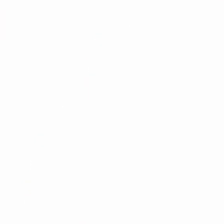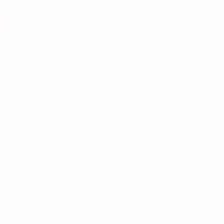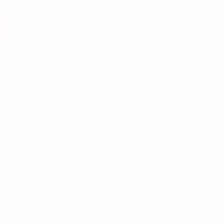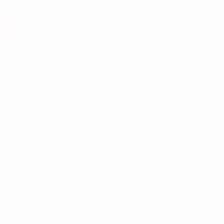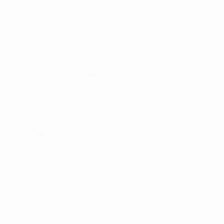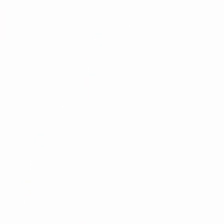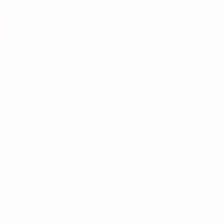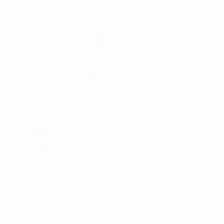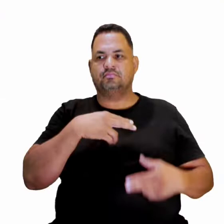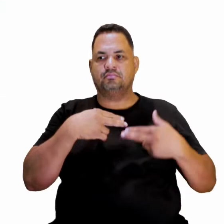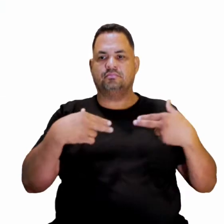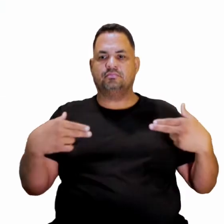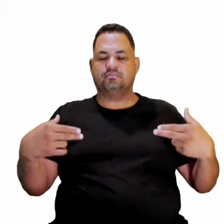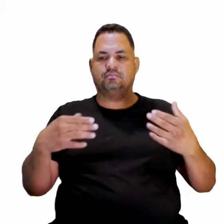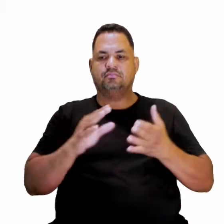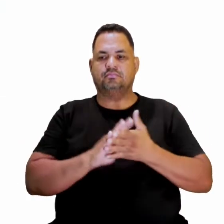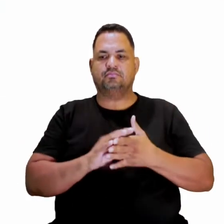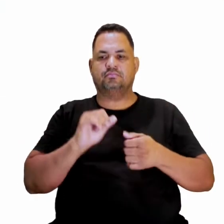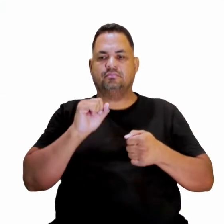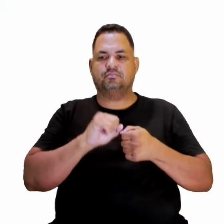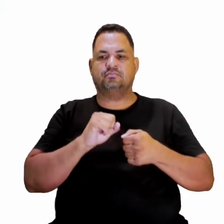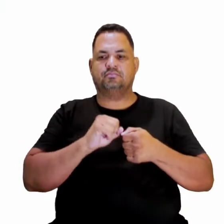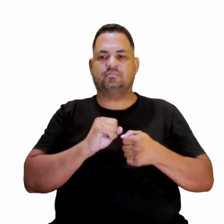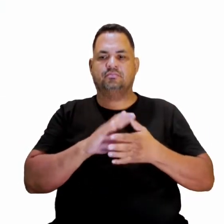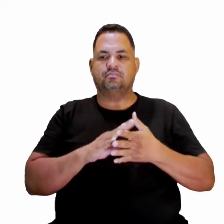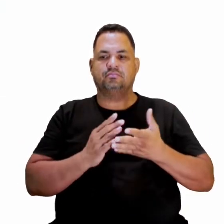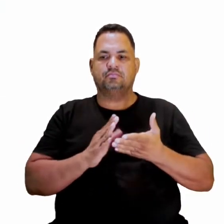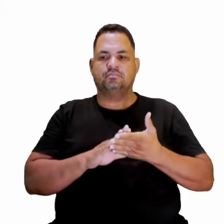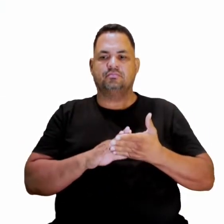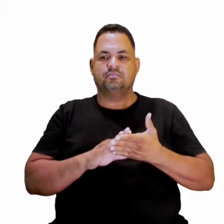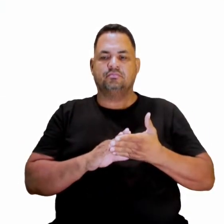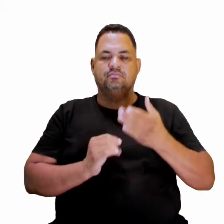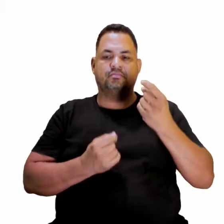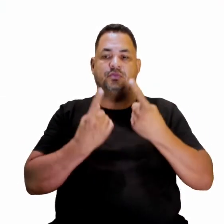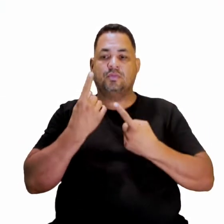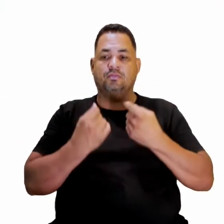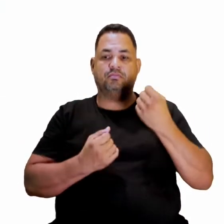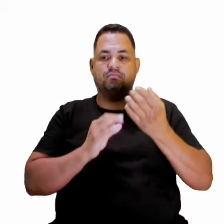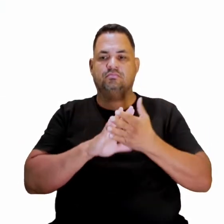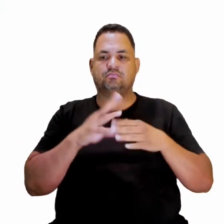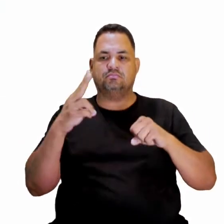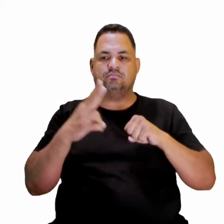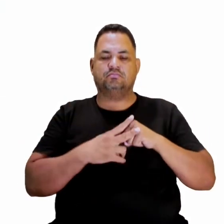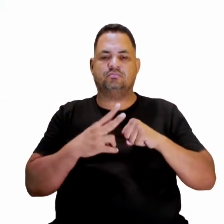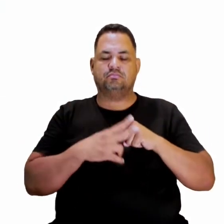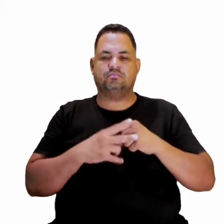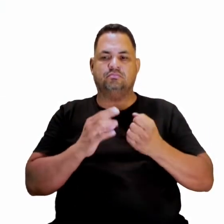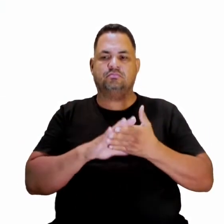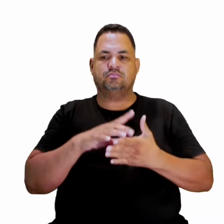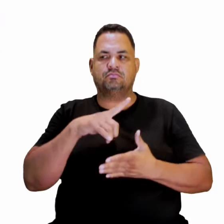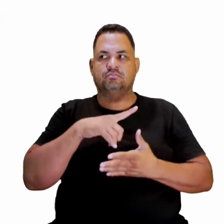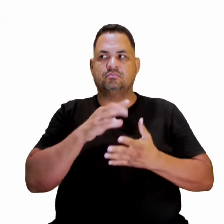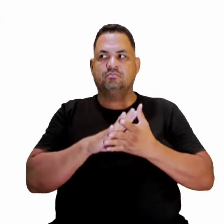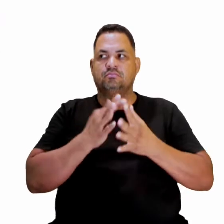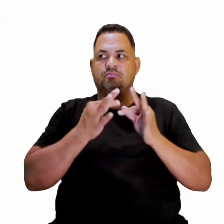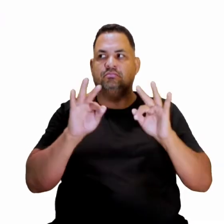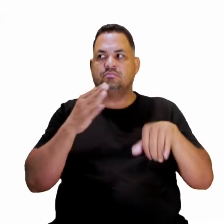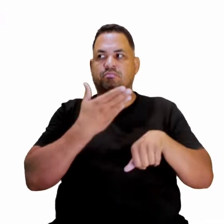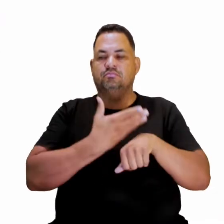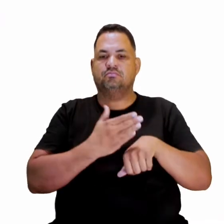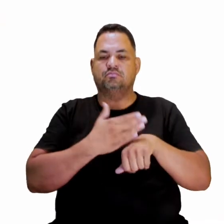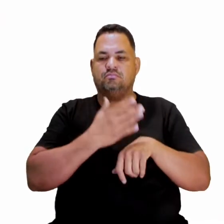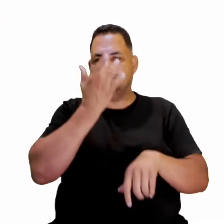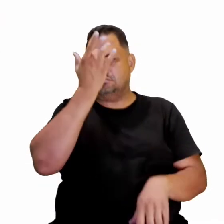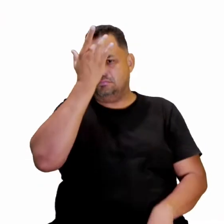algumas coisas que você vai fazer em alguns verbos. Porque, por mais que seja muito simples, muito prático e